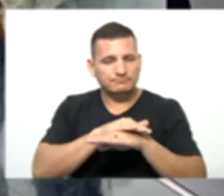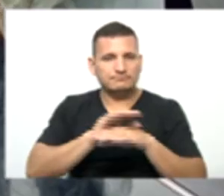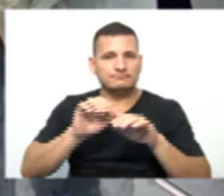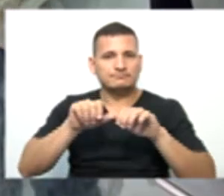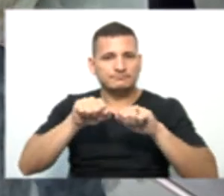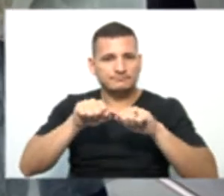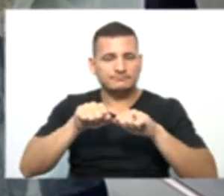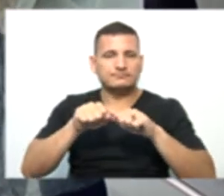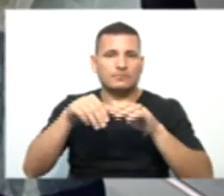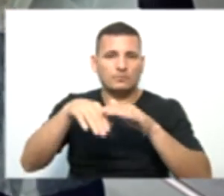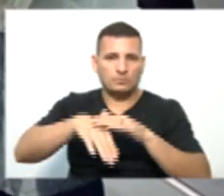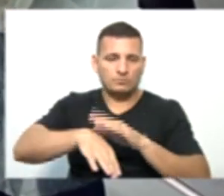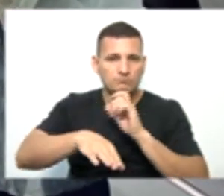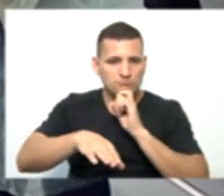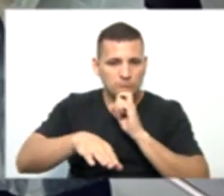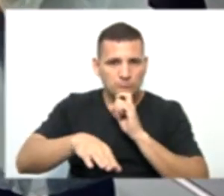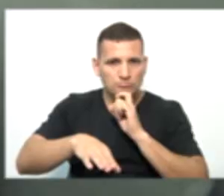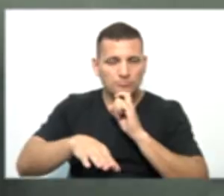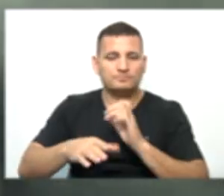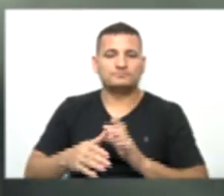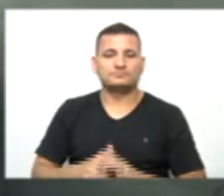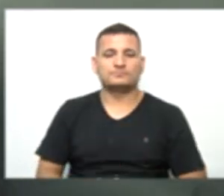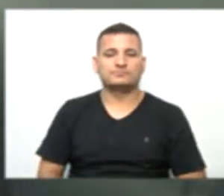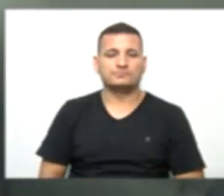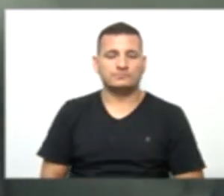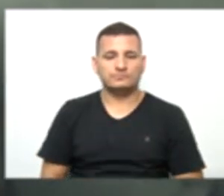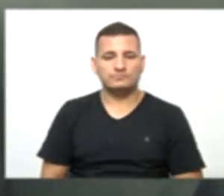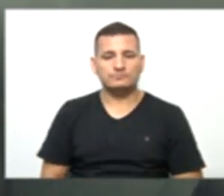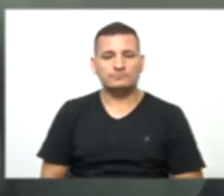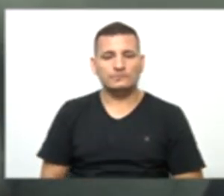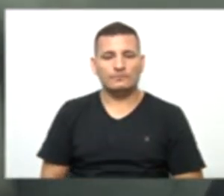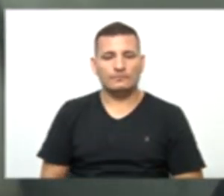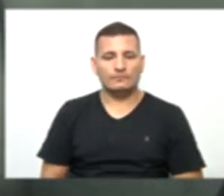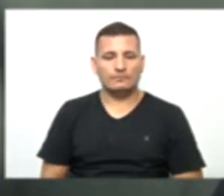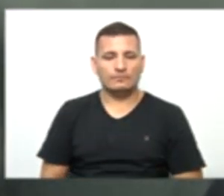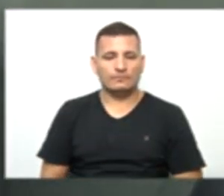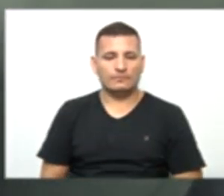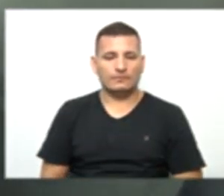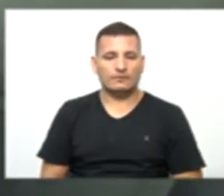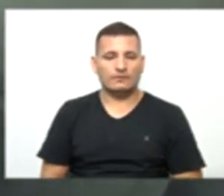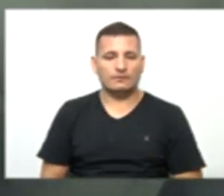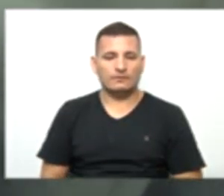escola. Aí ela embala e coloca o selo.